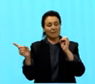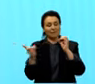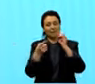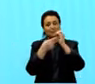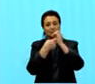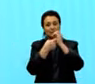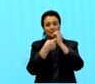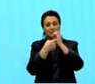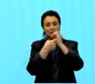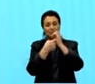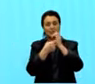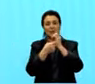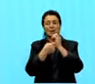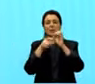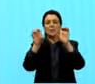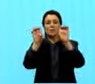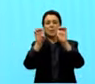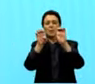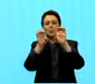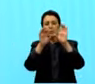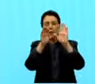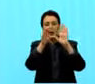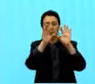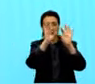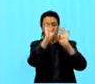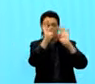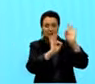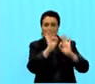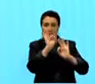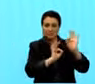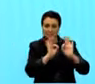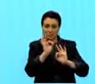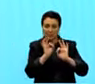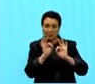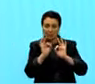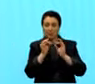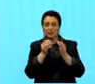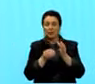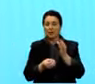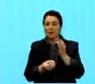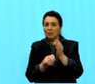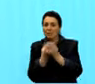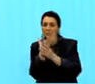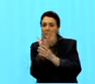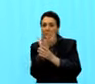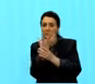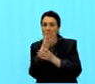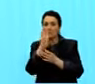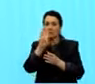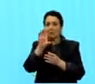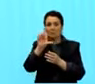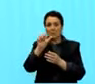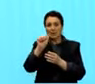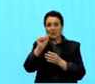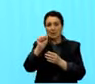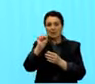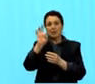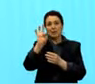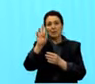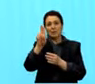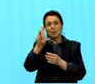esquema de formação da gástrula. Né? Primeiro a blástula,